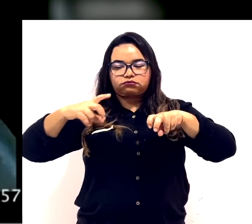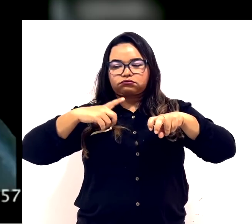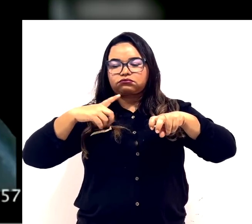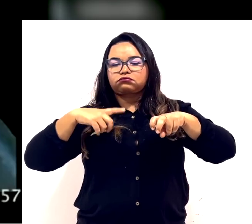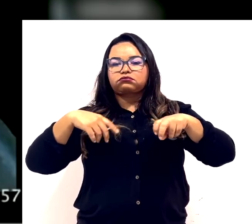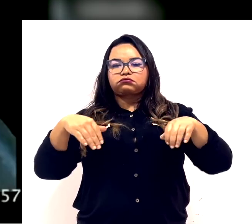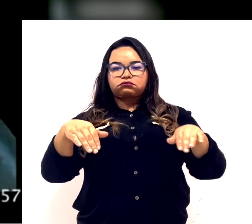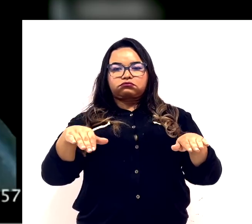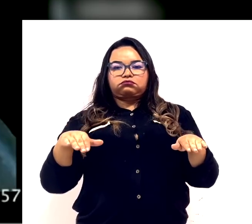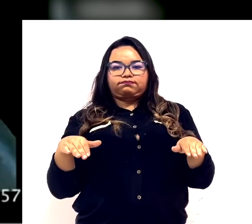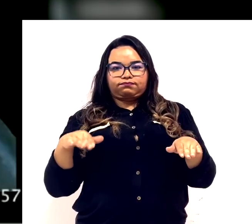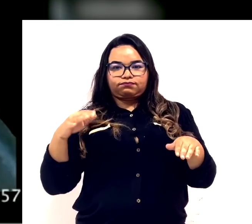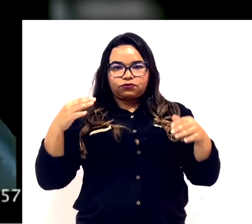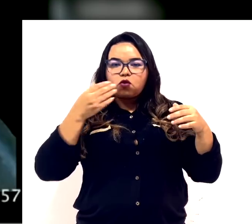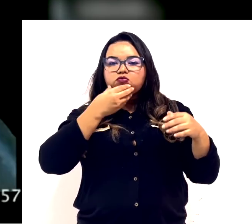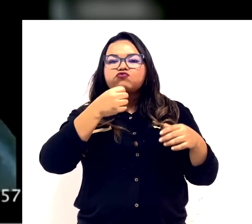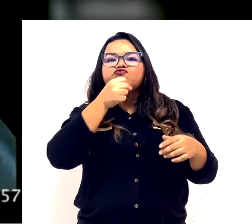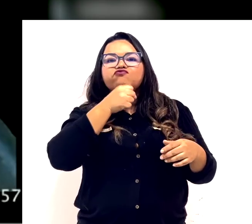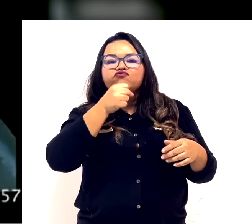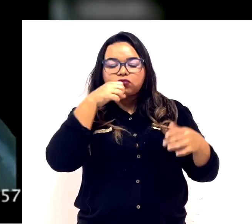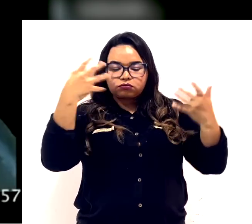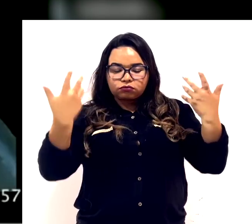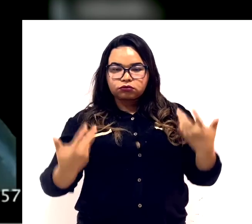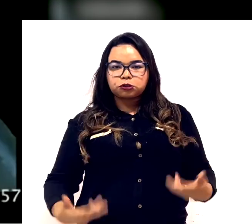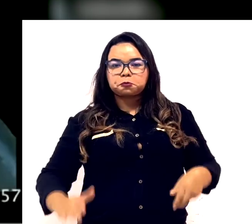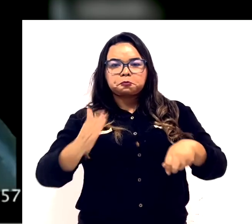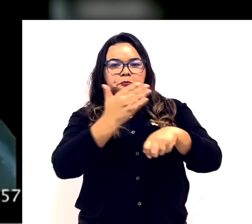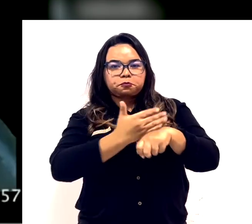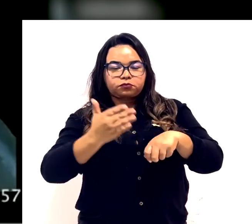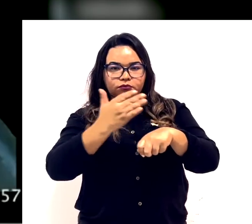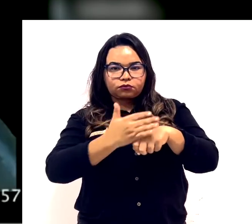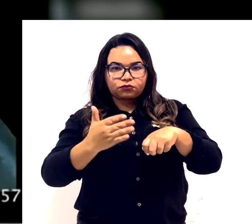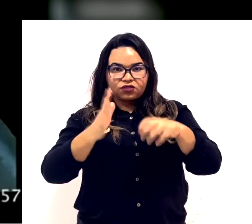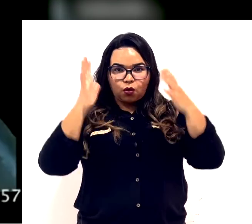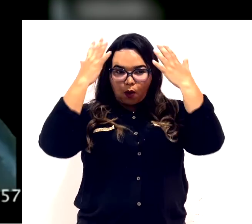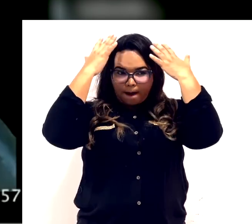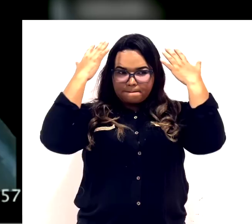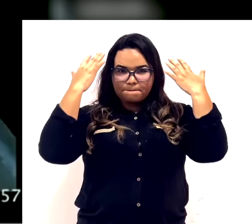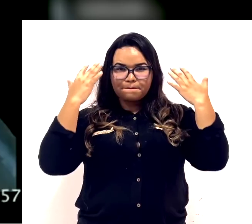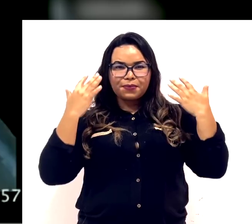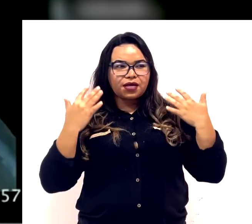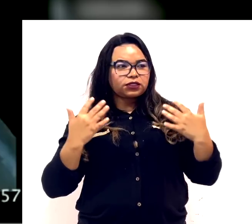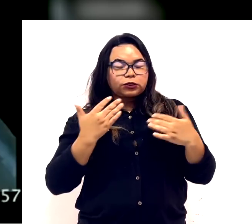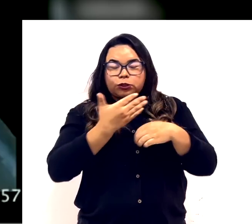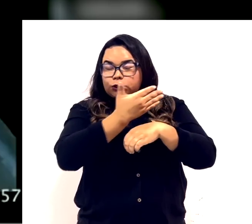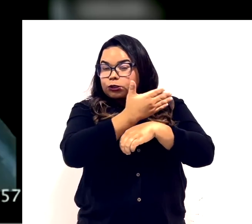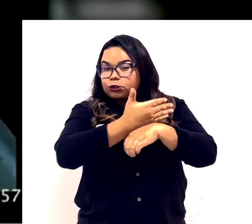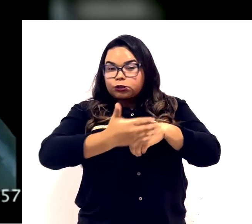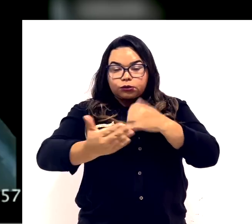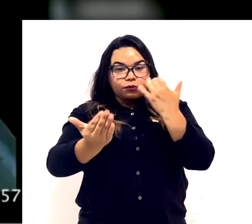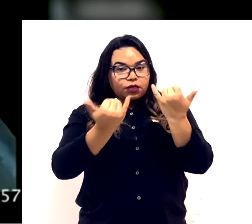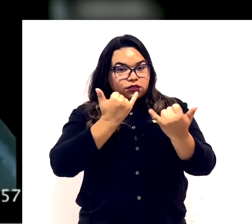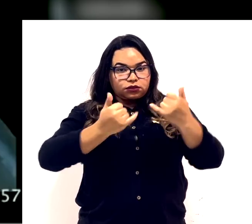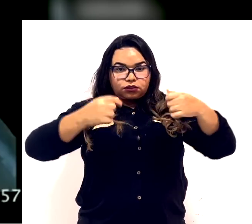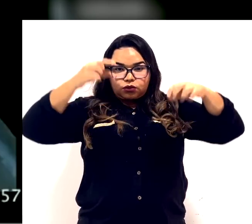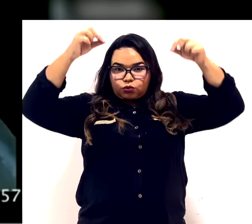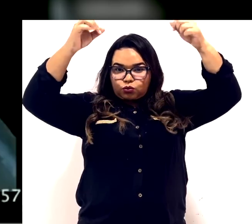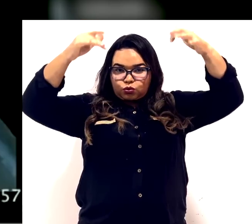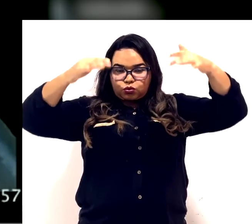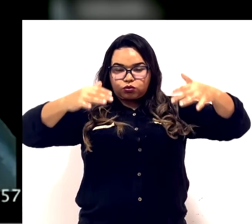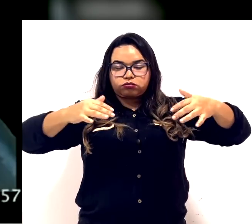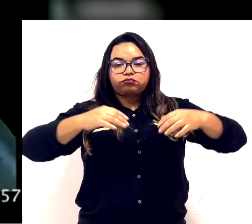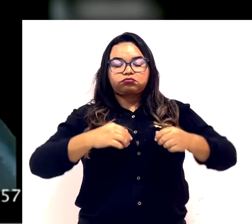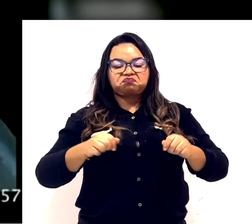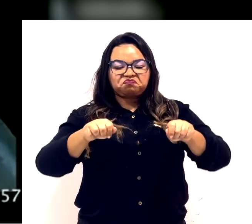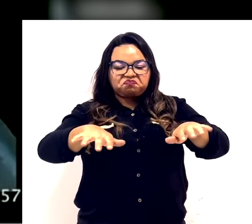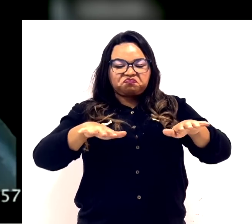era branca como a neve, e o cabelo da sua cabeça como a pura lã. E o seu trono era de chamas de fogo, e as suas rodas de